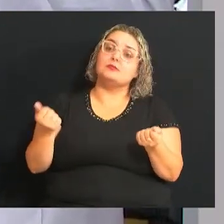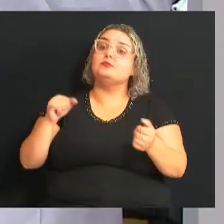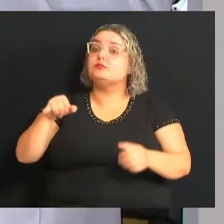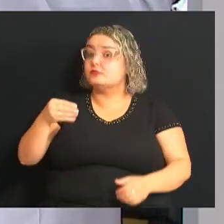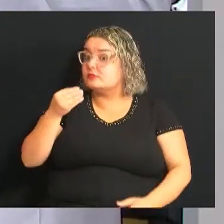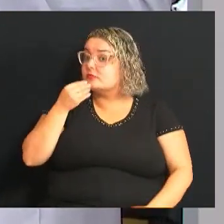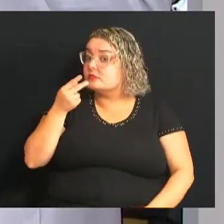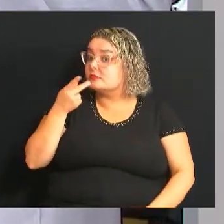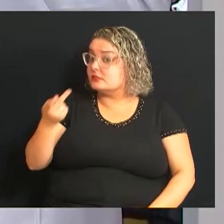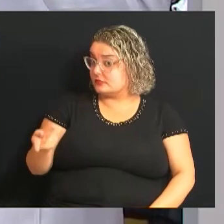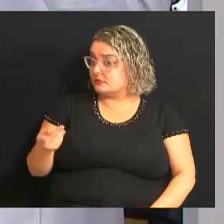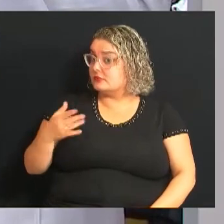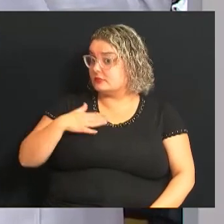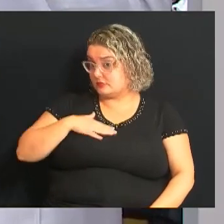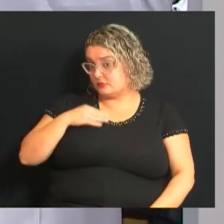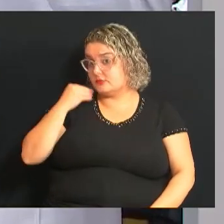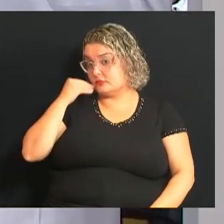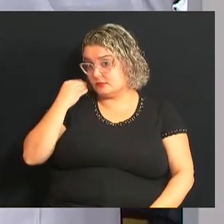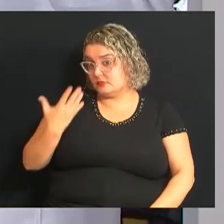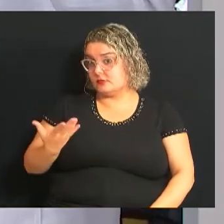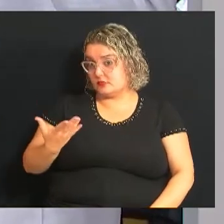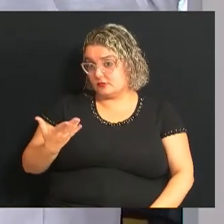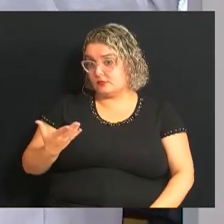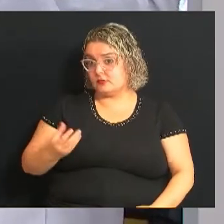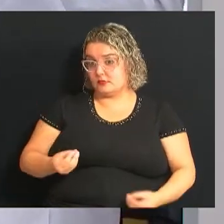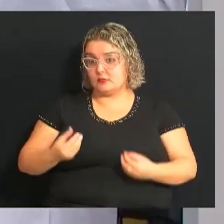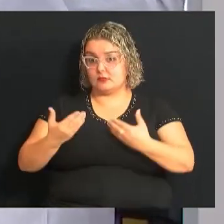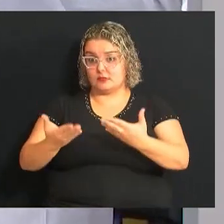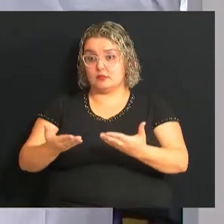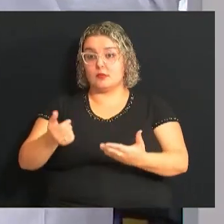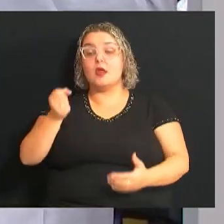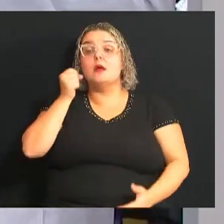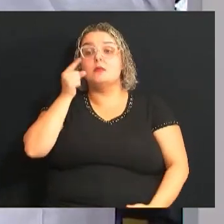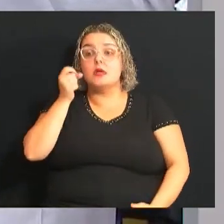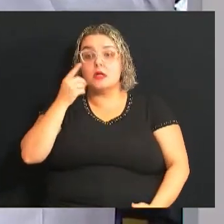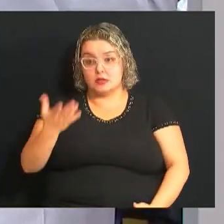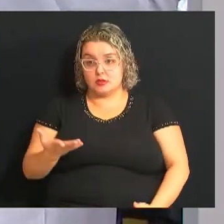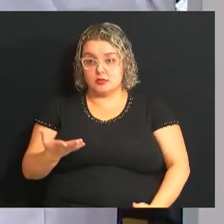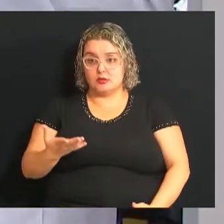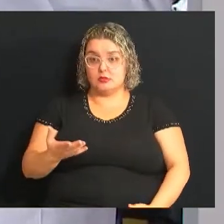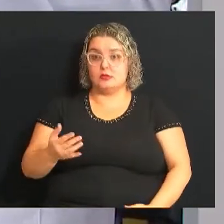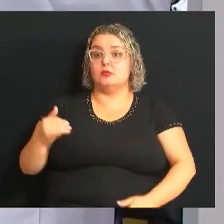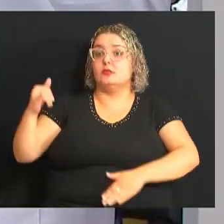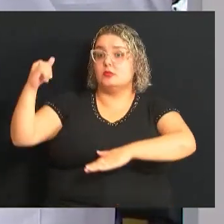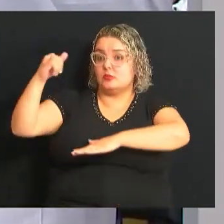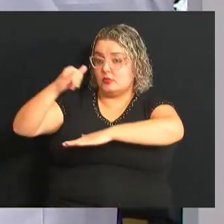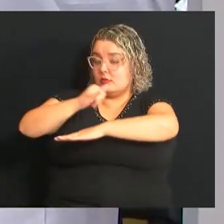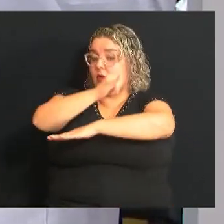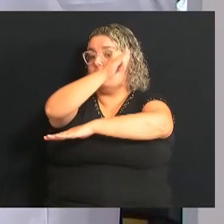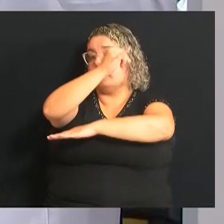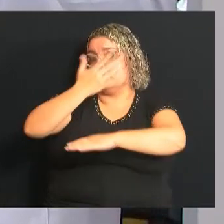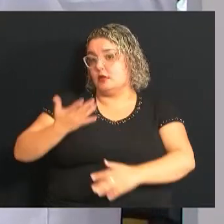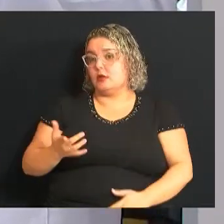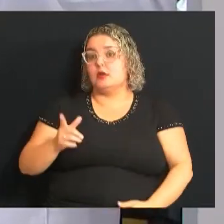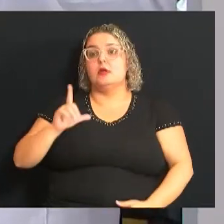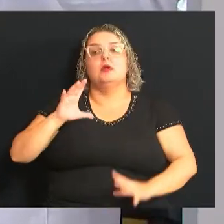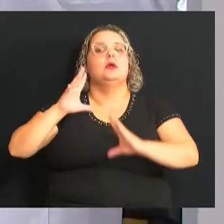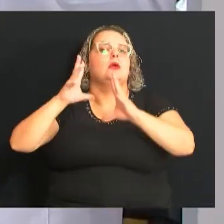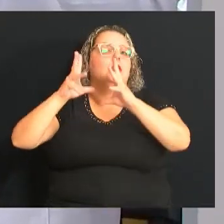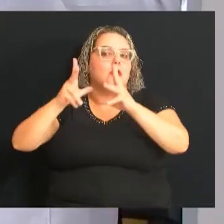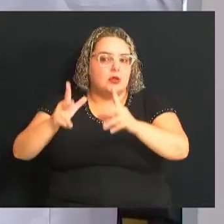falar da minha experiência, que eu tive que trazer minha gata no avião. Tem toda também uma série